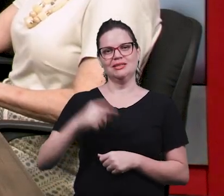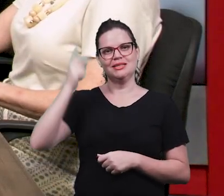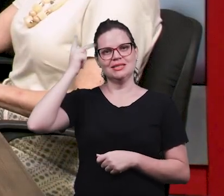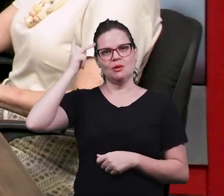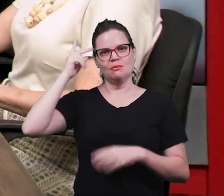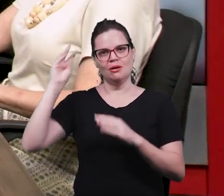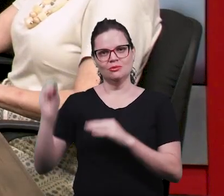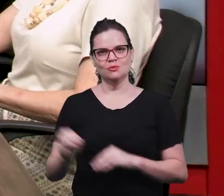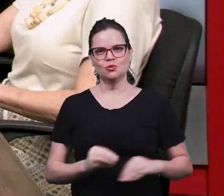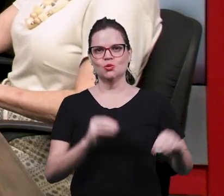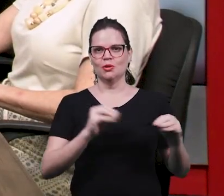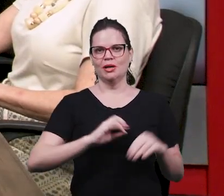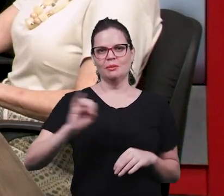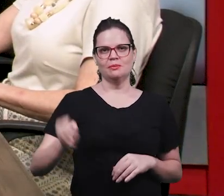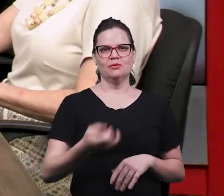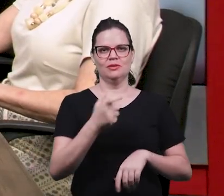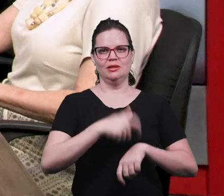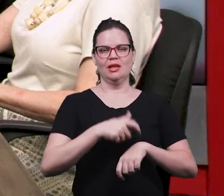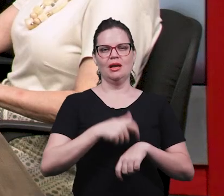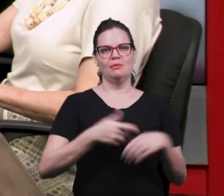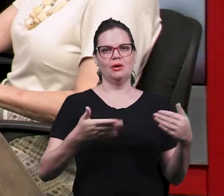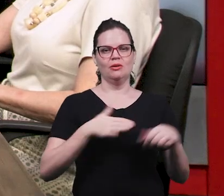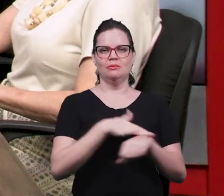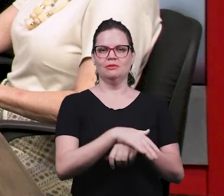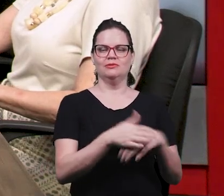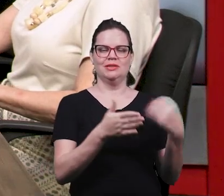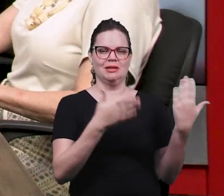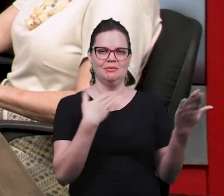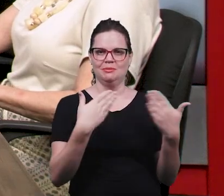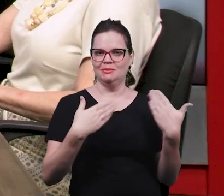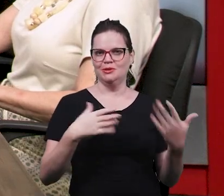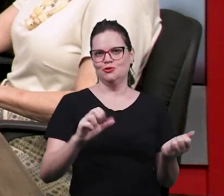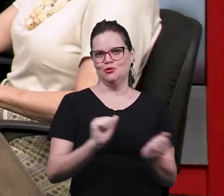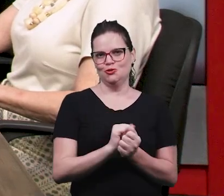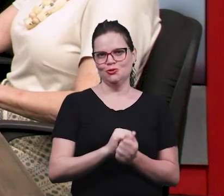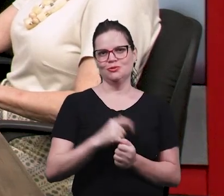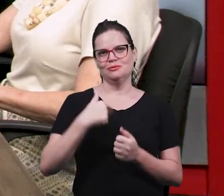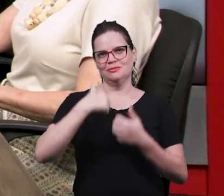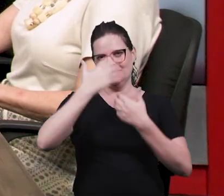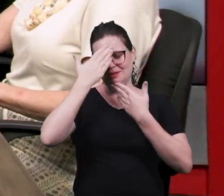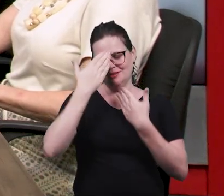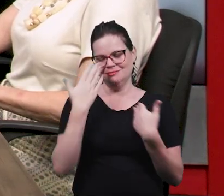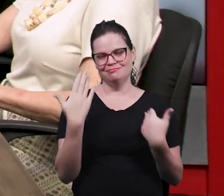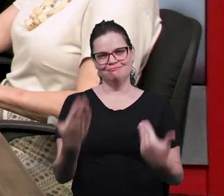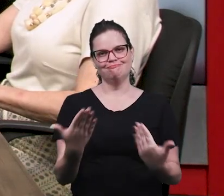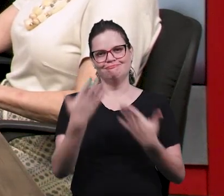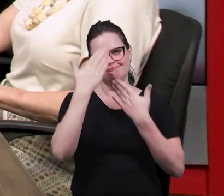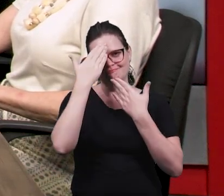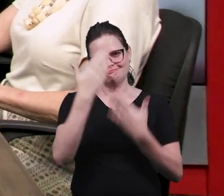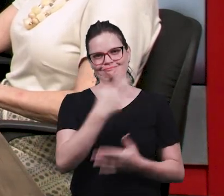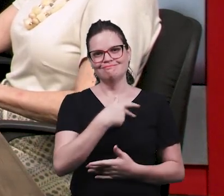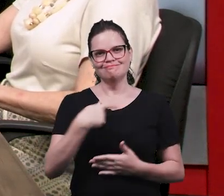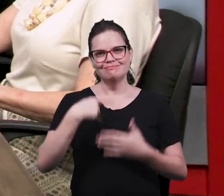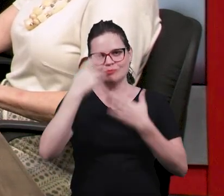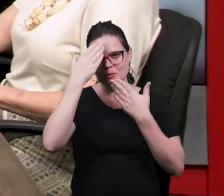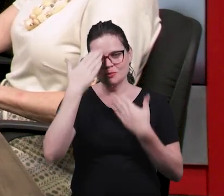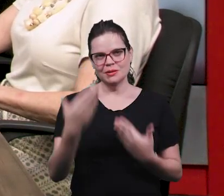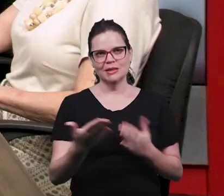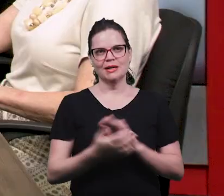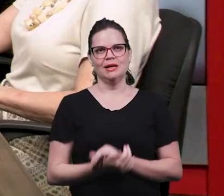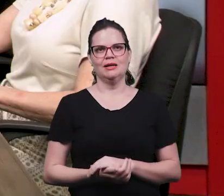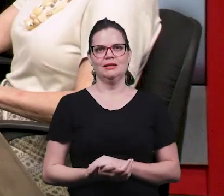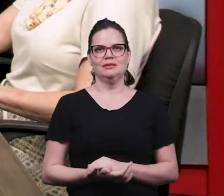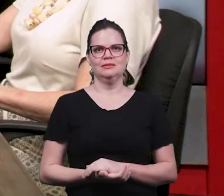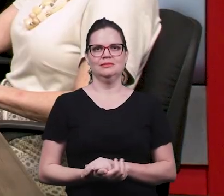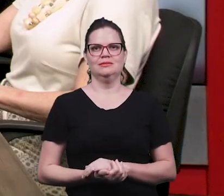tiraram esse tempo para conversar com as famílias, para conversar conosco. Pastor, muito obrigada. Se o senhor quiser deixar uma